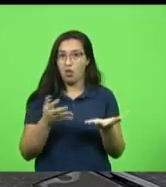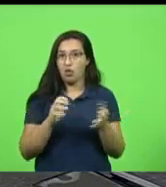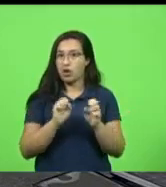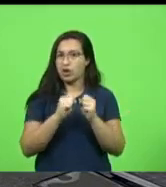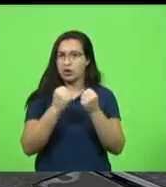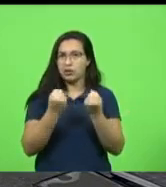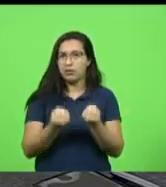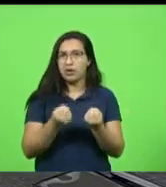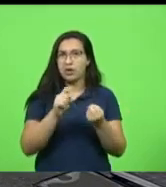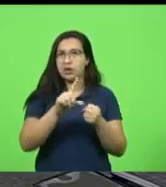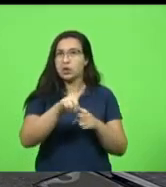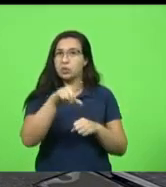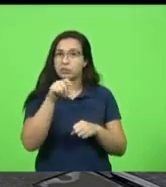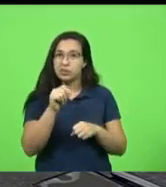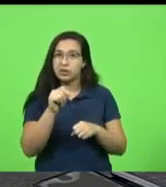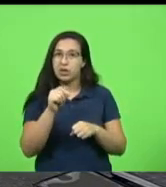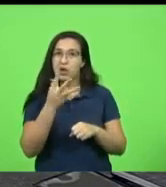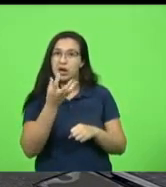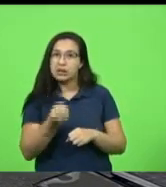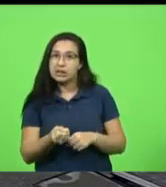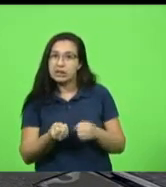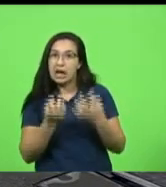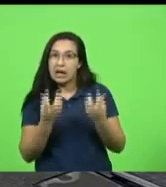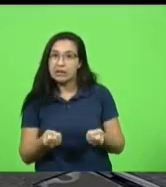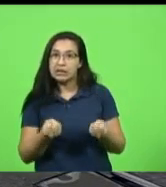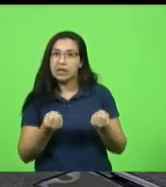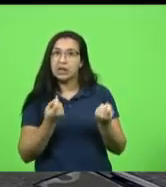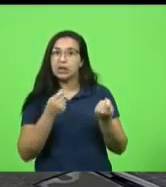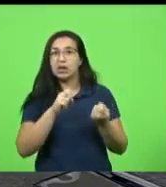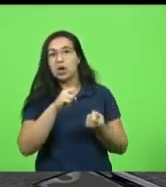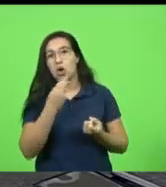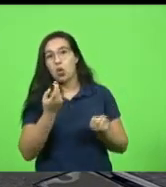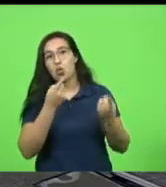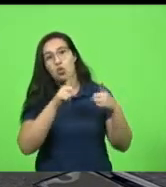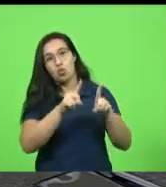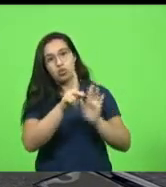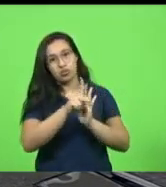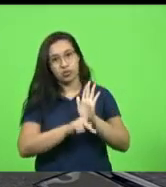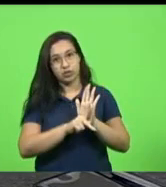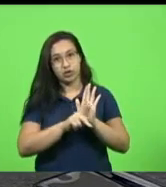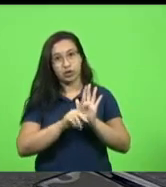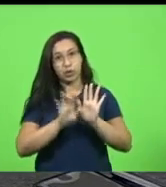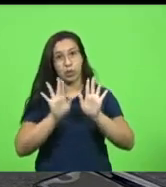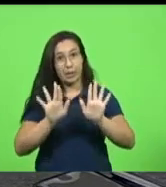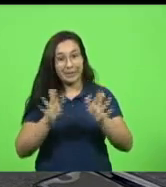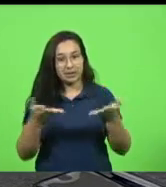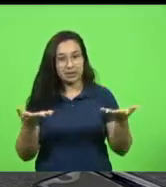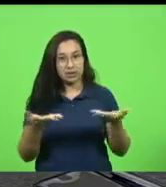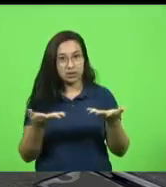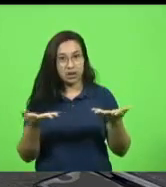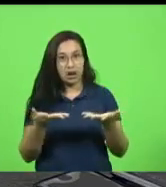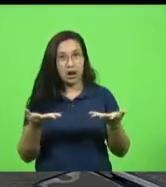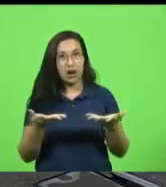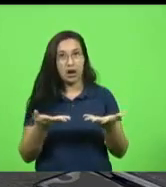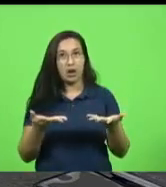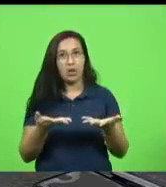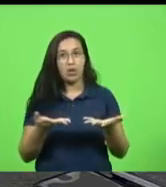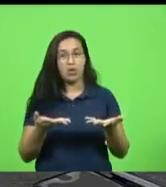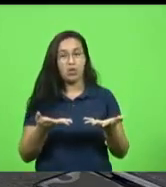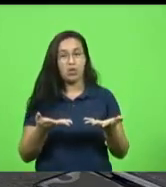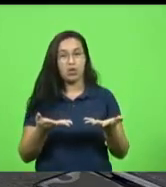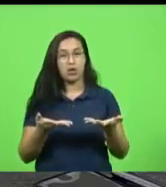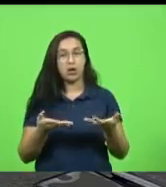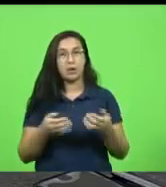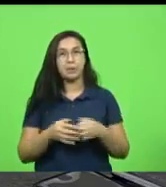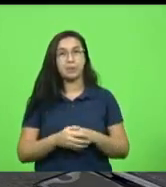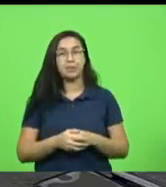opção em ser favor ou contra o projeto, vai ter esse momento. Isso vem a plenário, e